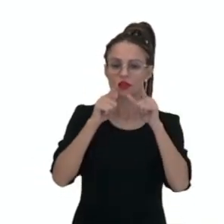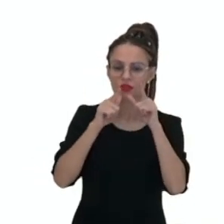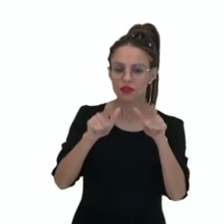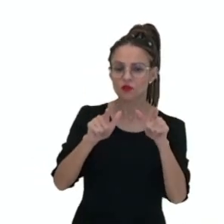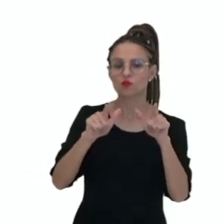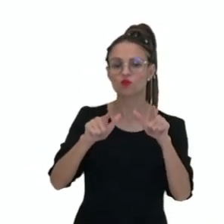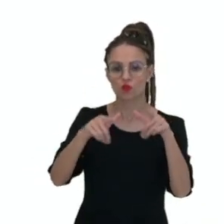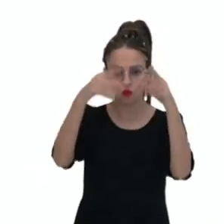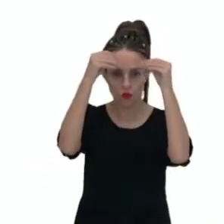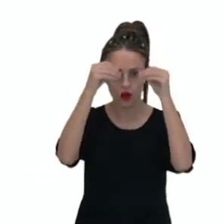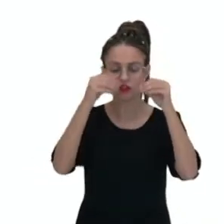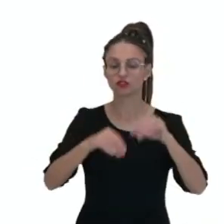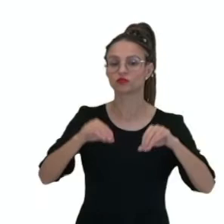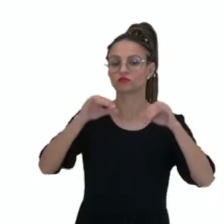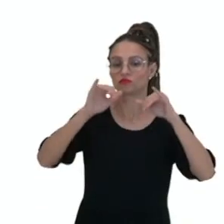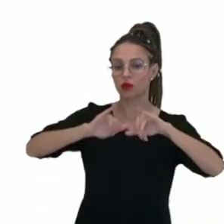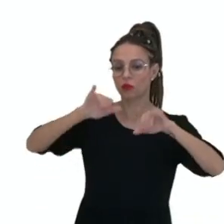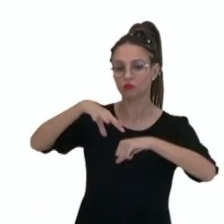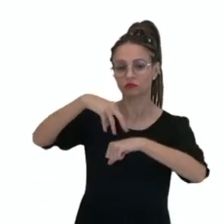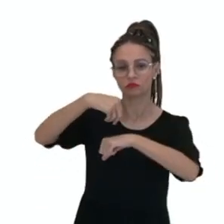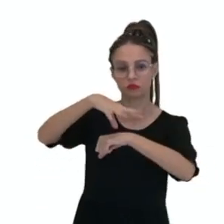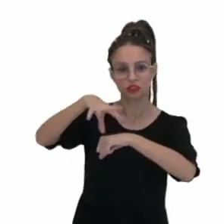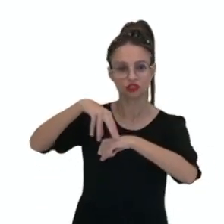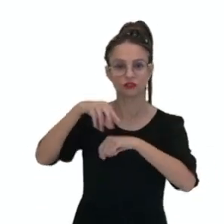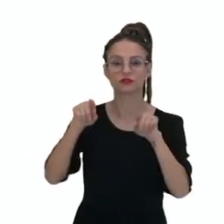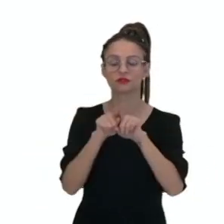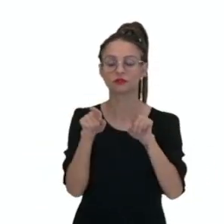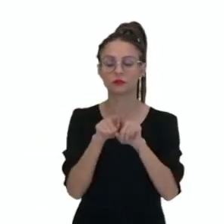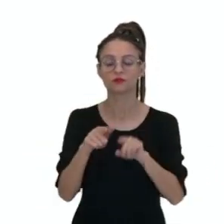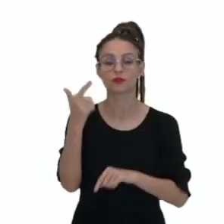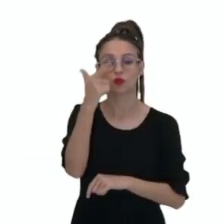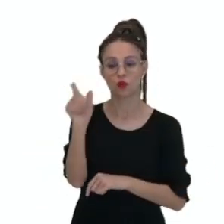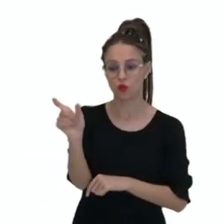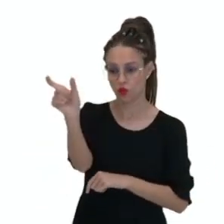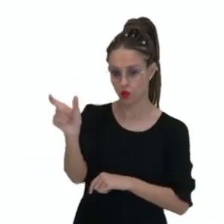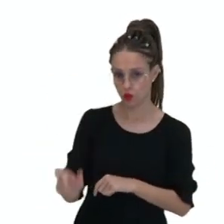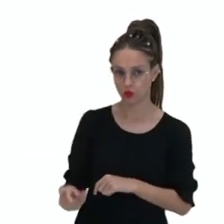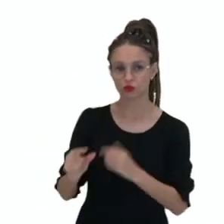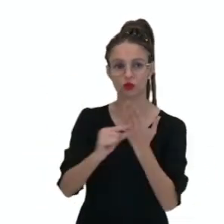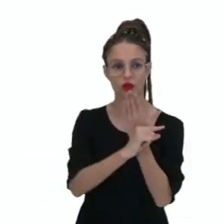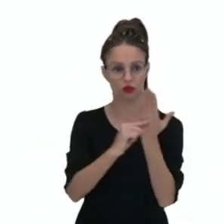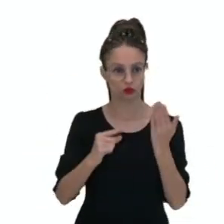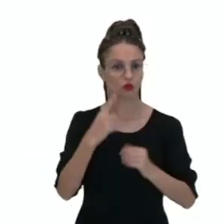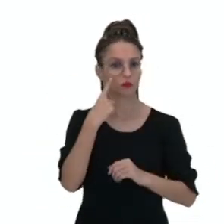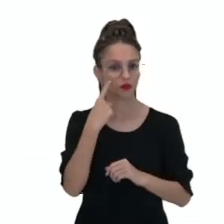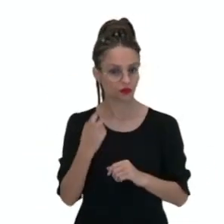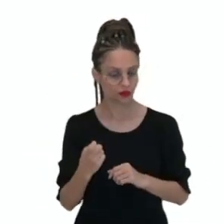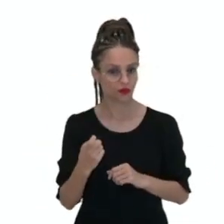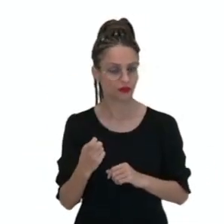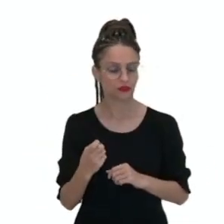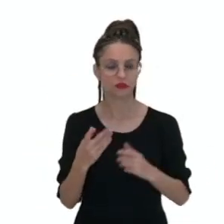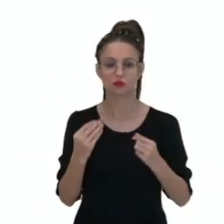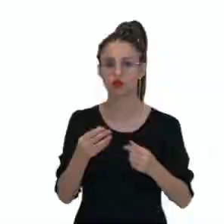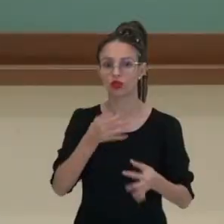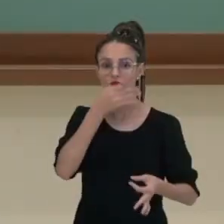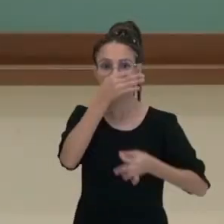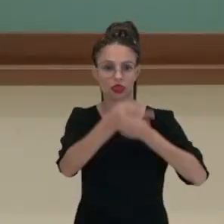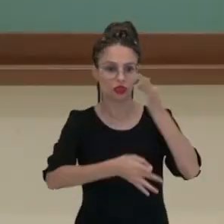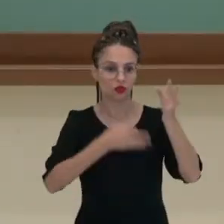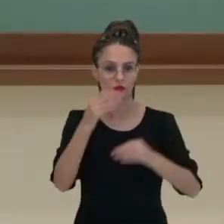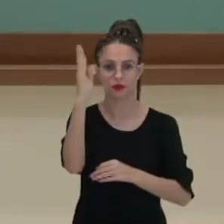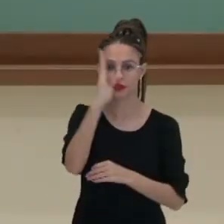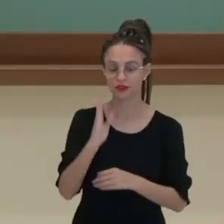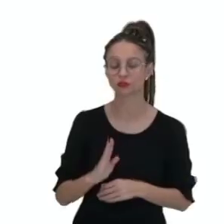midiática também. Outro poeta bem interessante, né, que muito criticou o Brasil, é